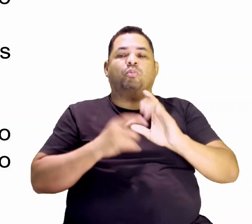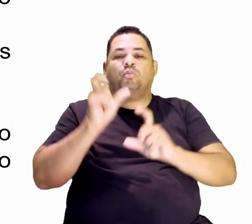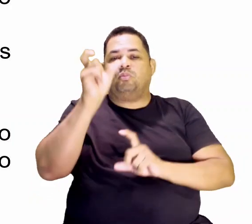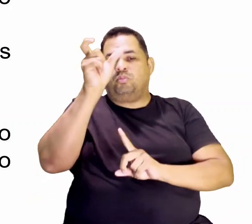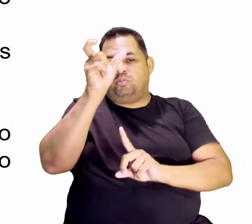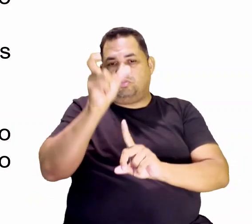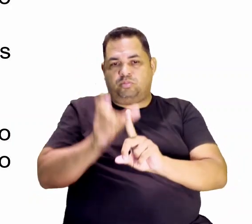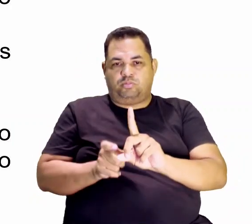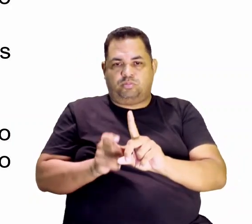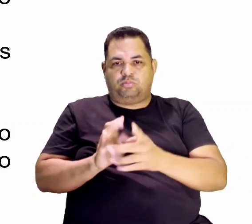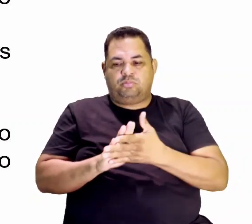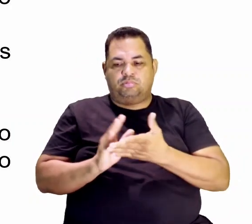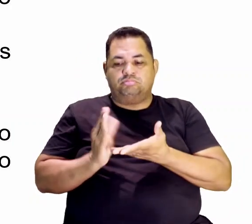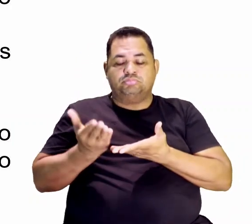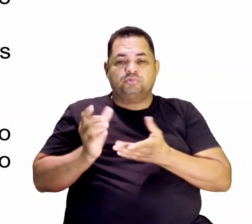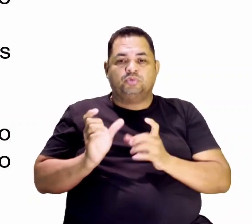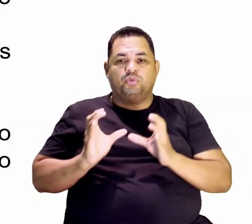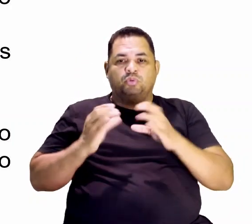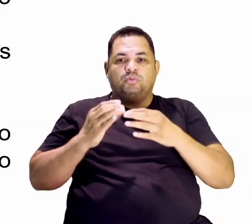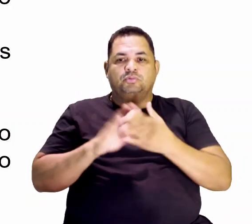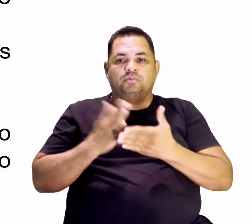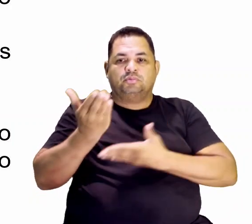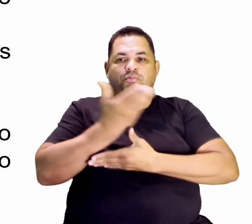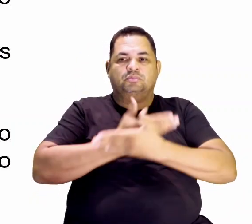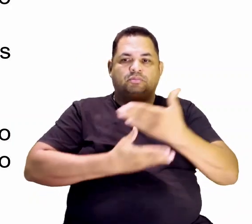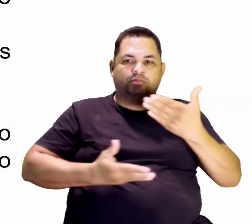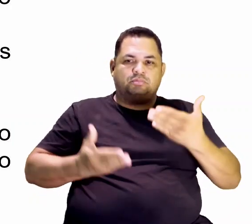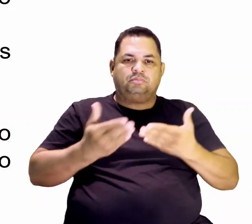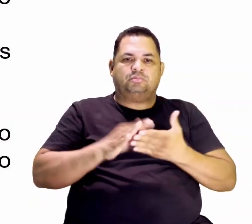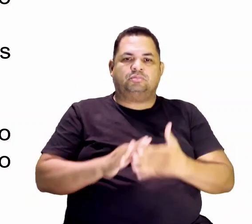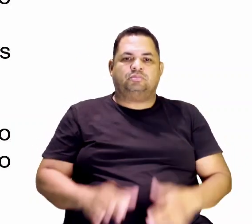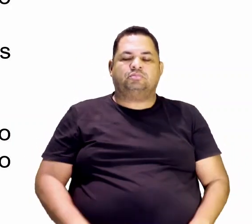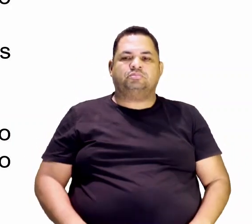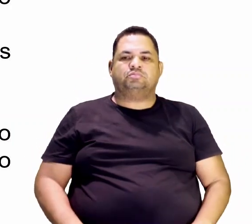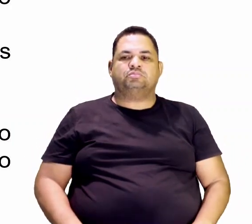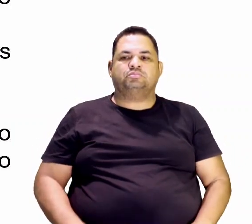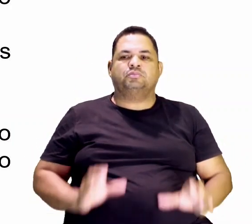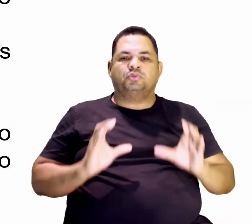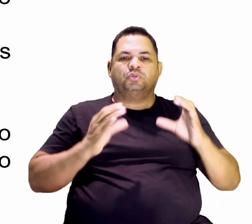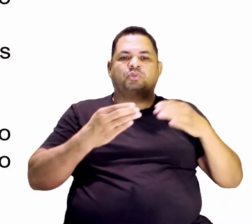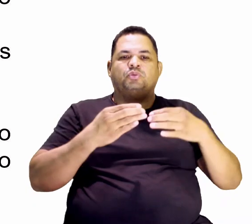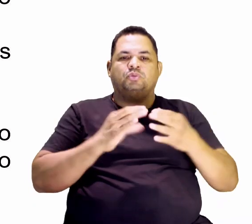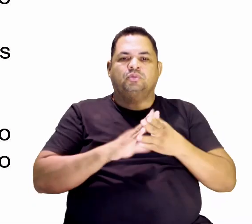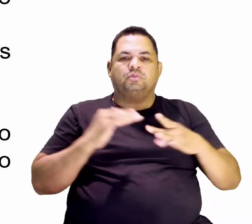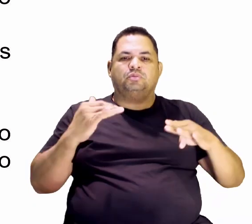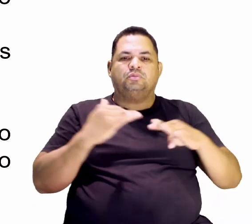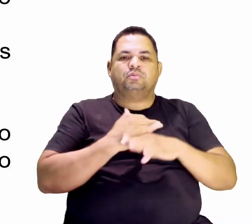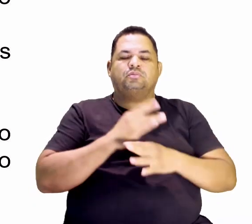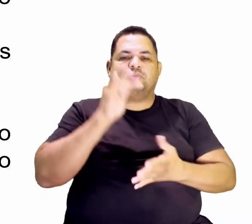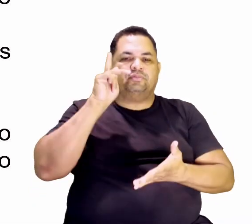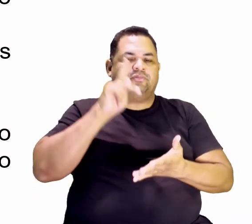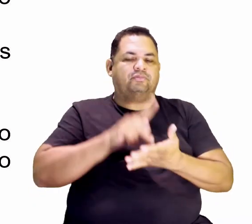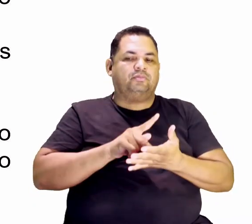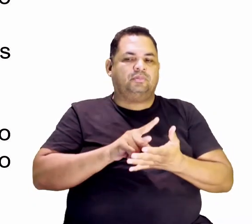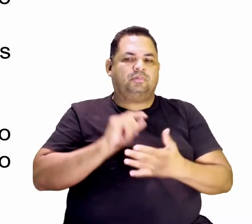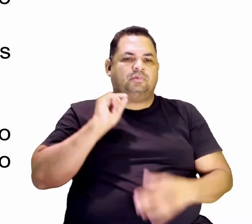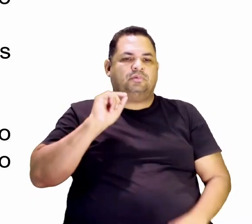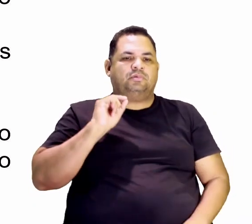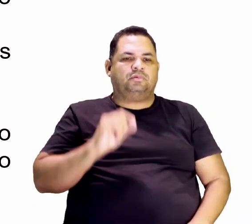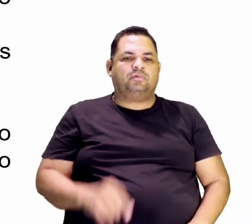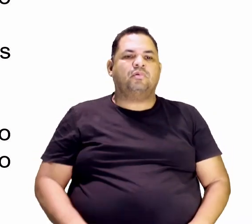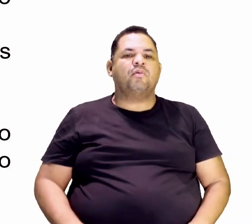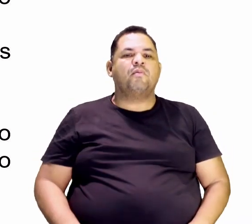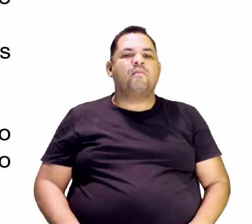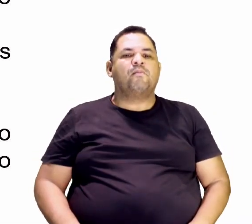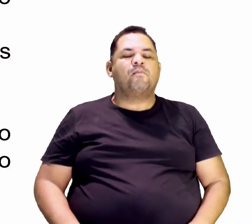indivíduos de determinado grupo compartilham. Sobre as tribos urbanas, o que nós podemos afirmar?